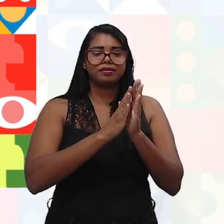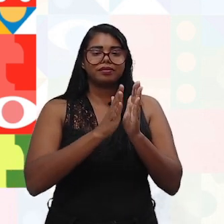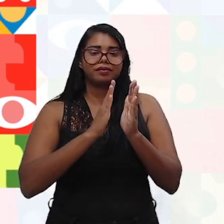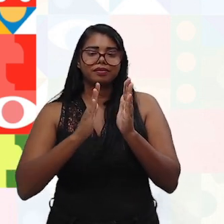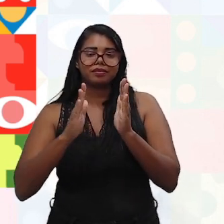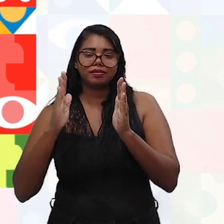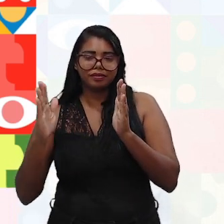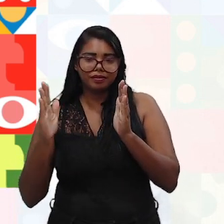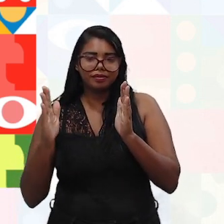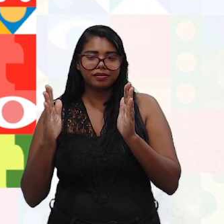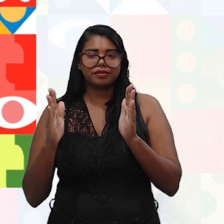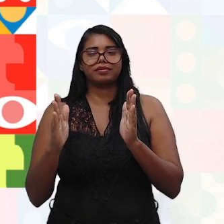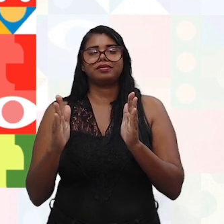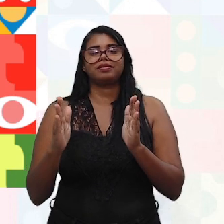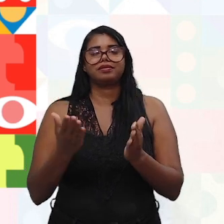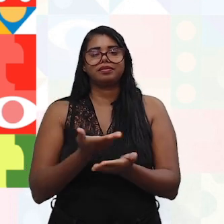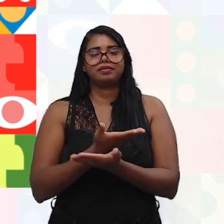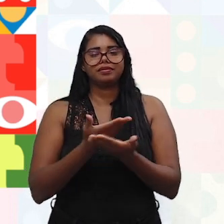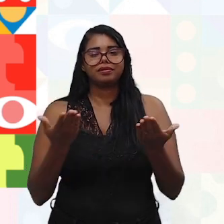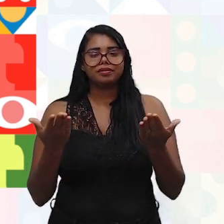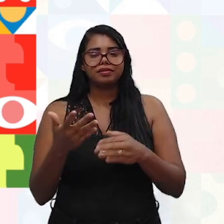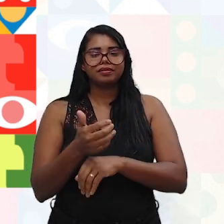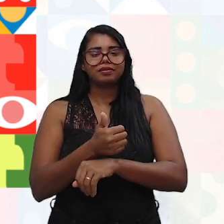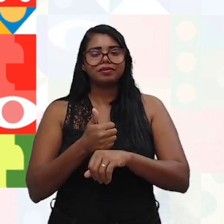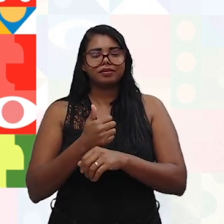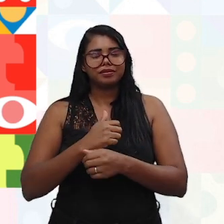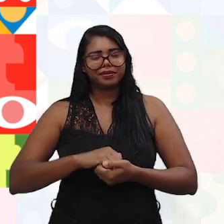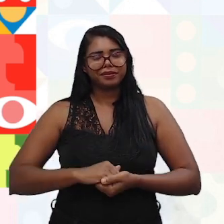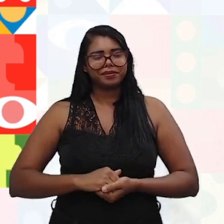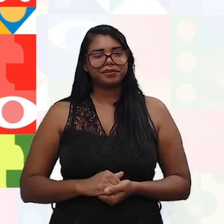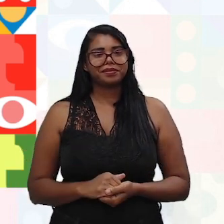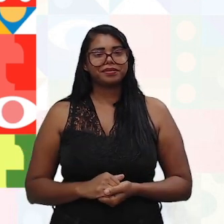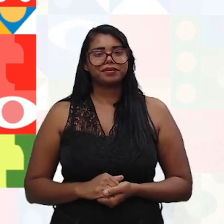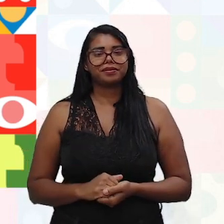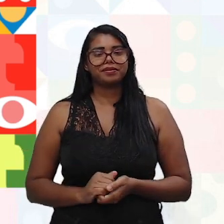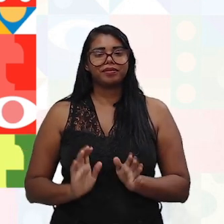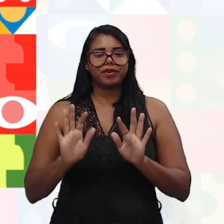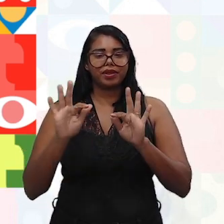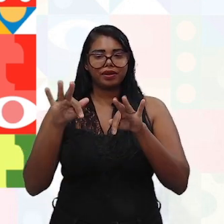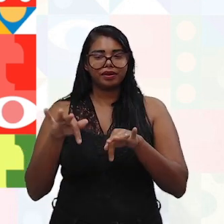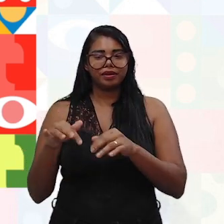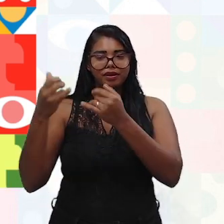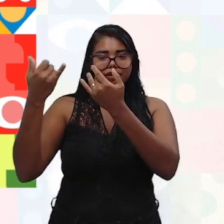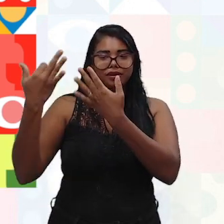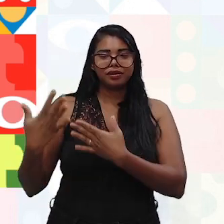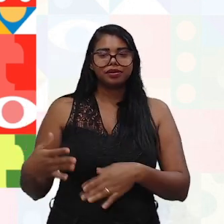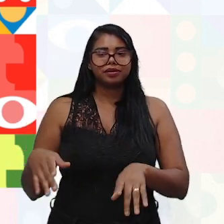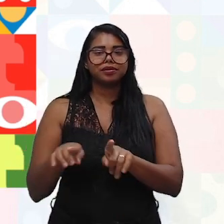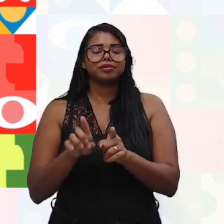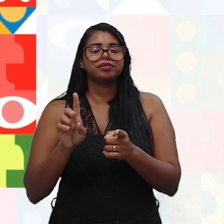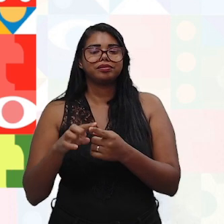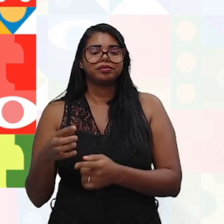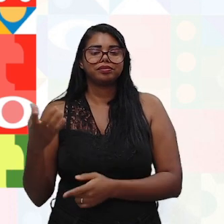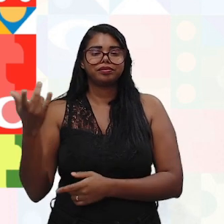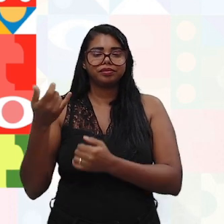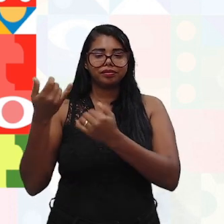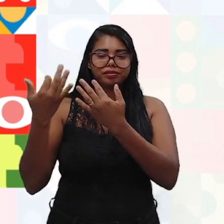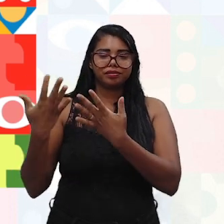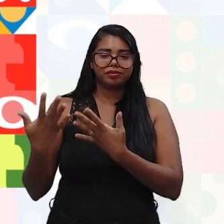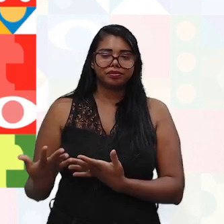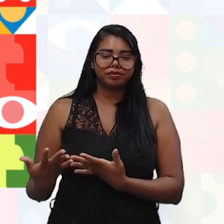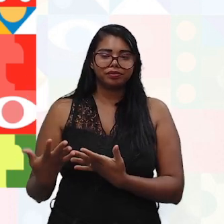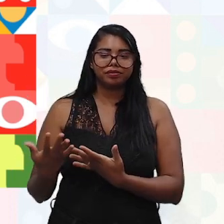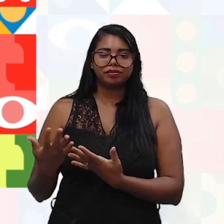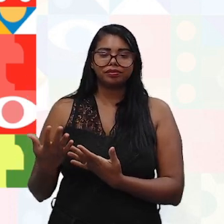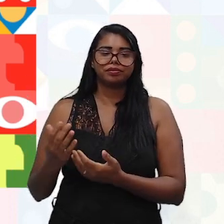e a bibliotecária da tua unidade formacional, tá bom? Por fim, a gente vai falar um pouquinho, muito rapidamente, sobre os